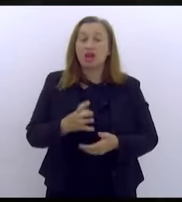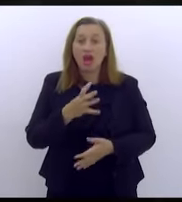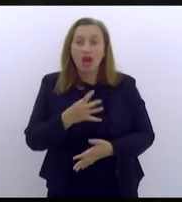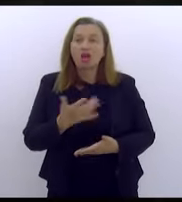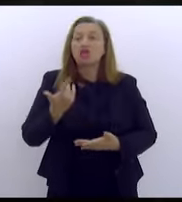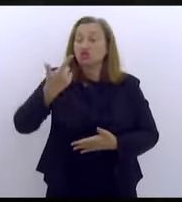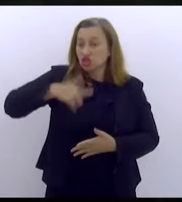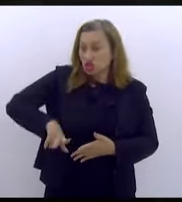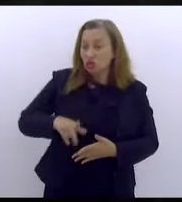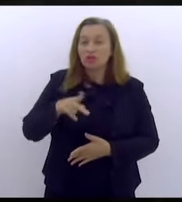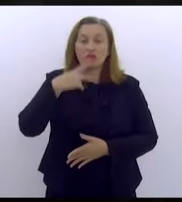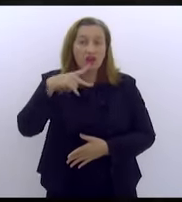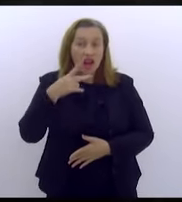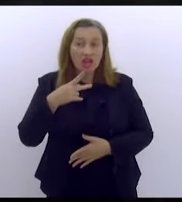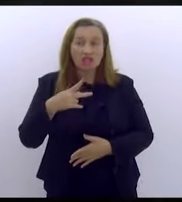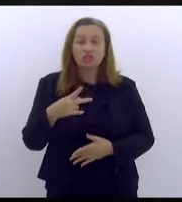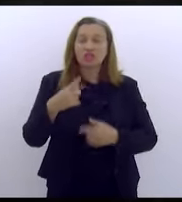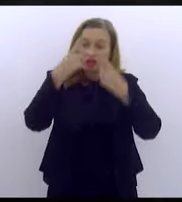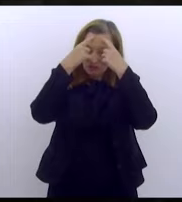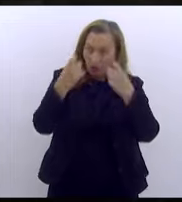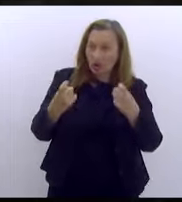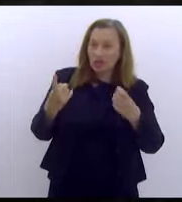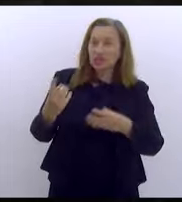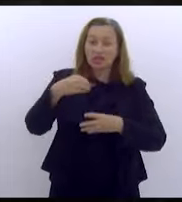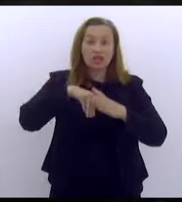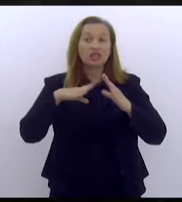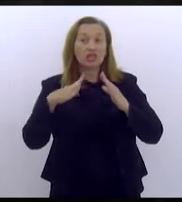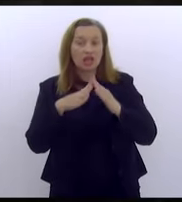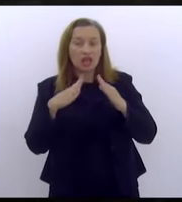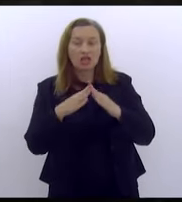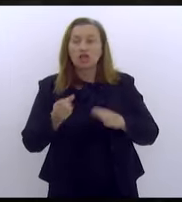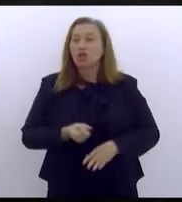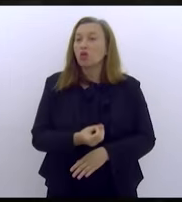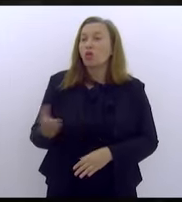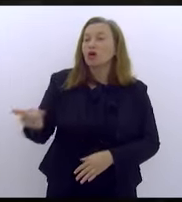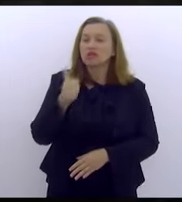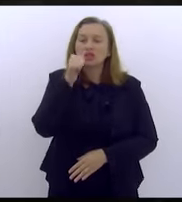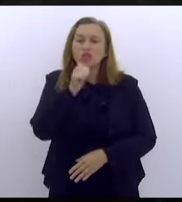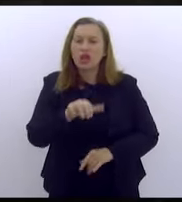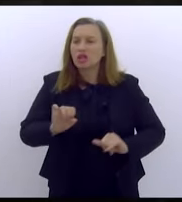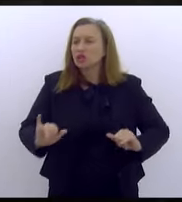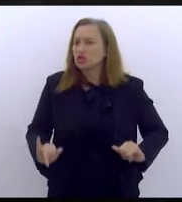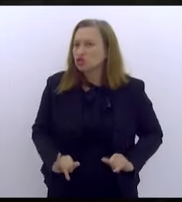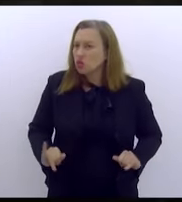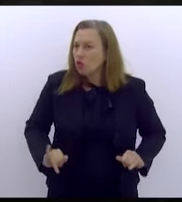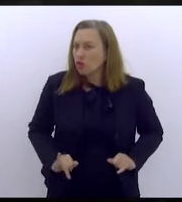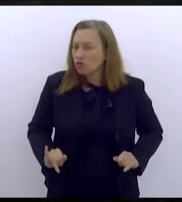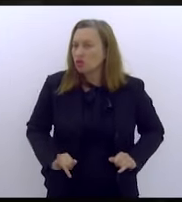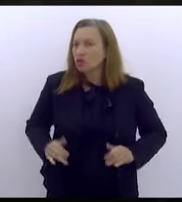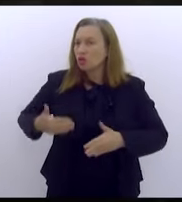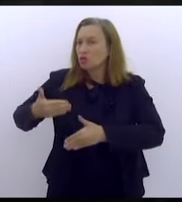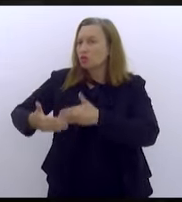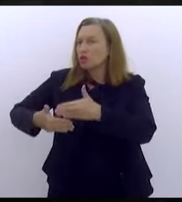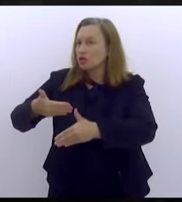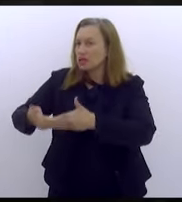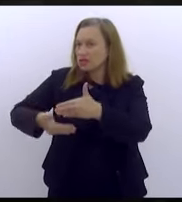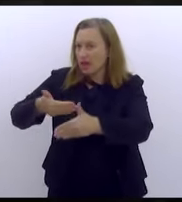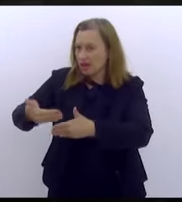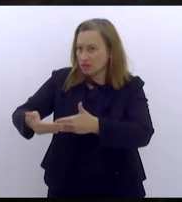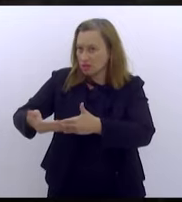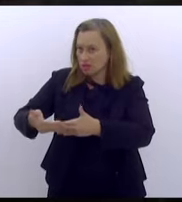novo, falando de violência doméstica, falando o quanto que as mulheres sofrem um processo